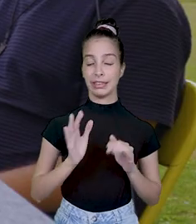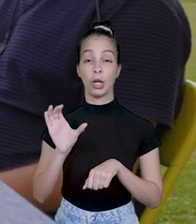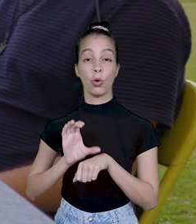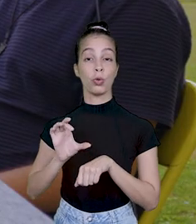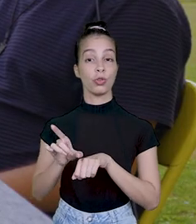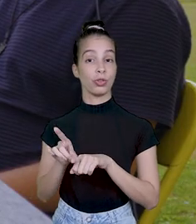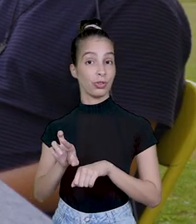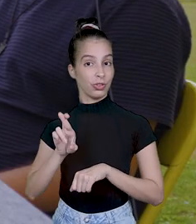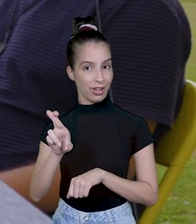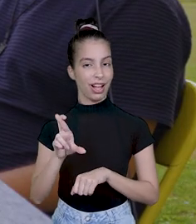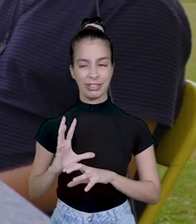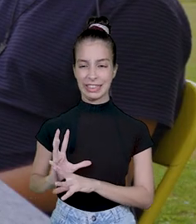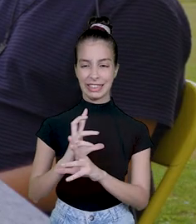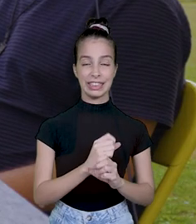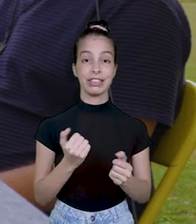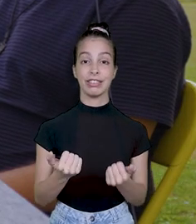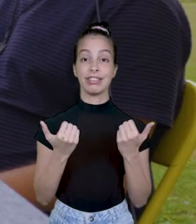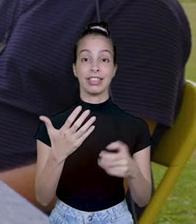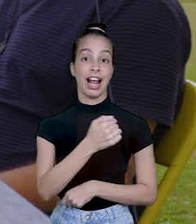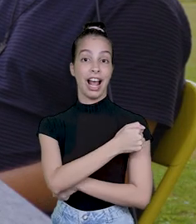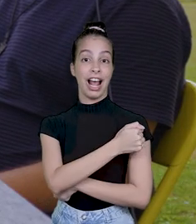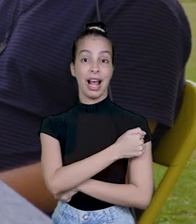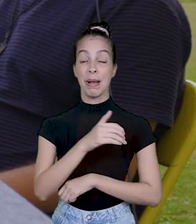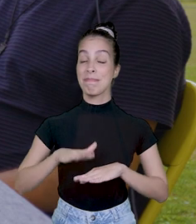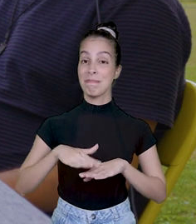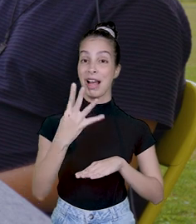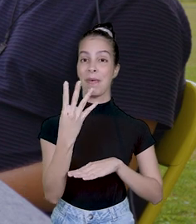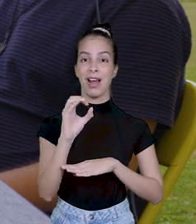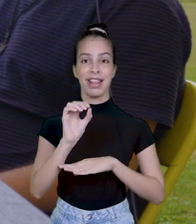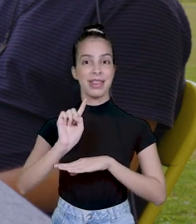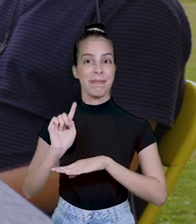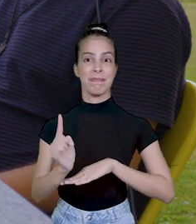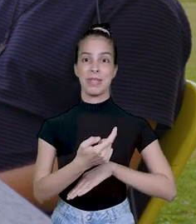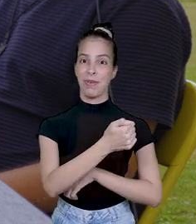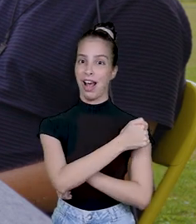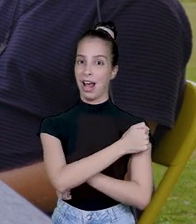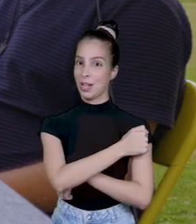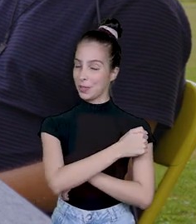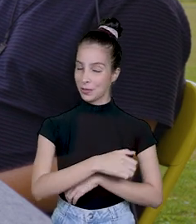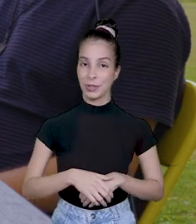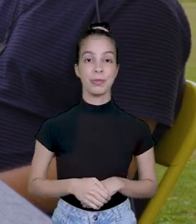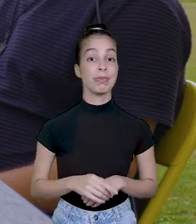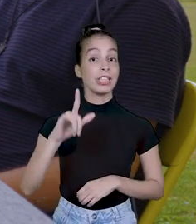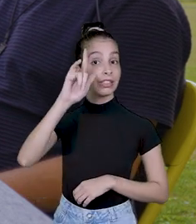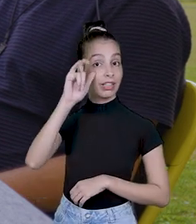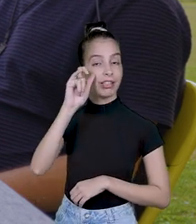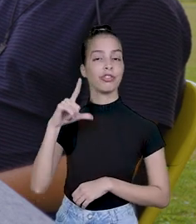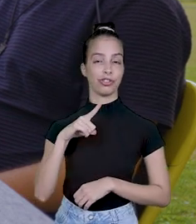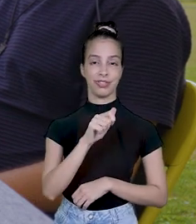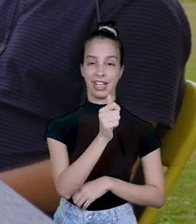técnicos ao doutorado beneficia mais de 40.000 alunos no Instagram